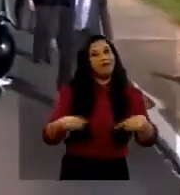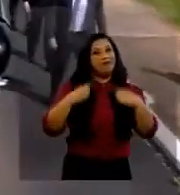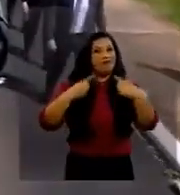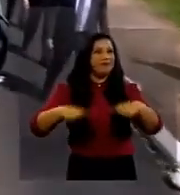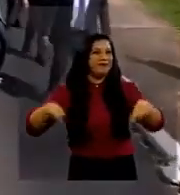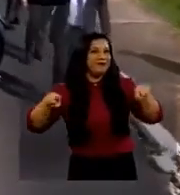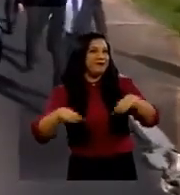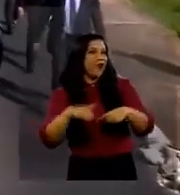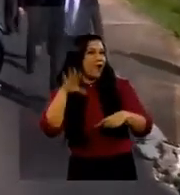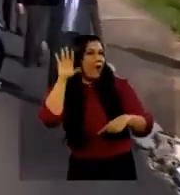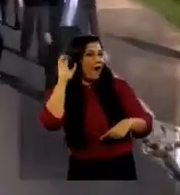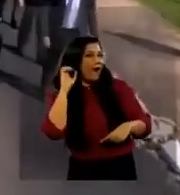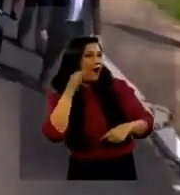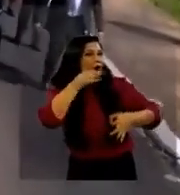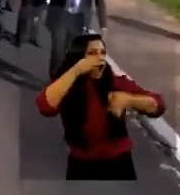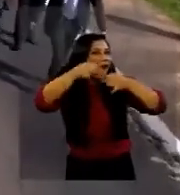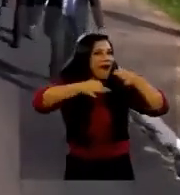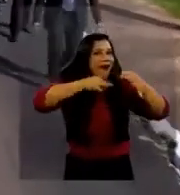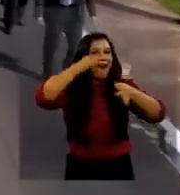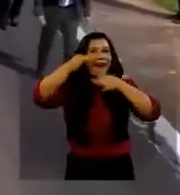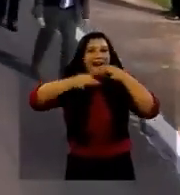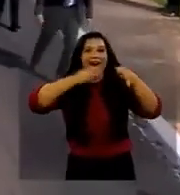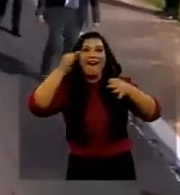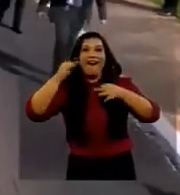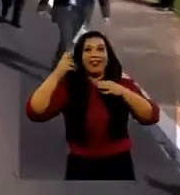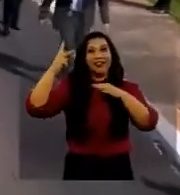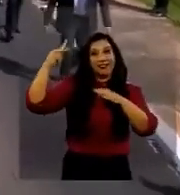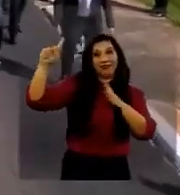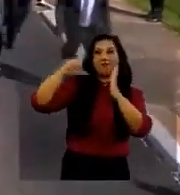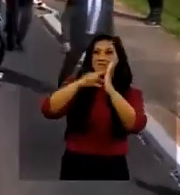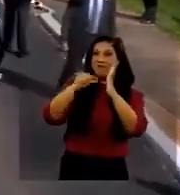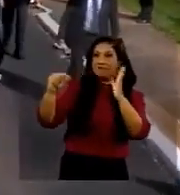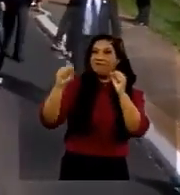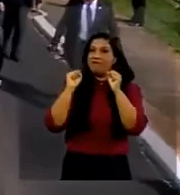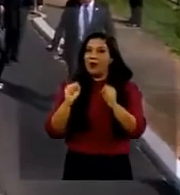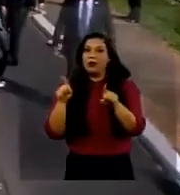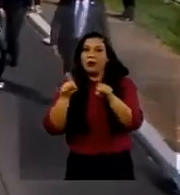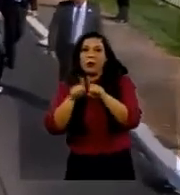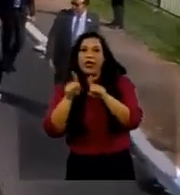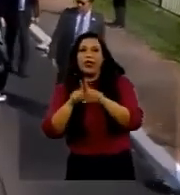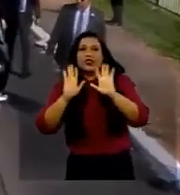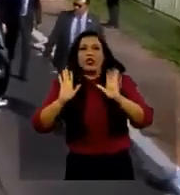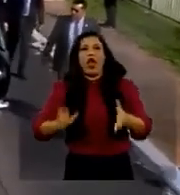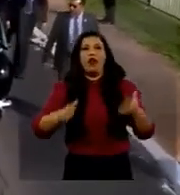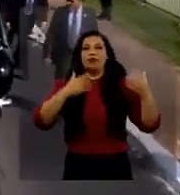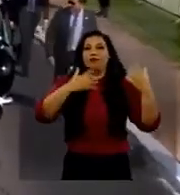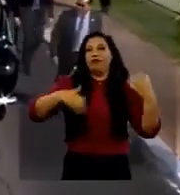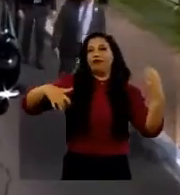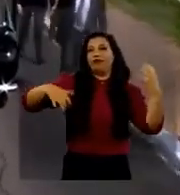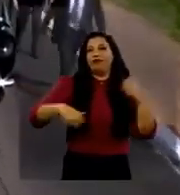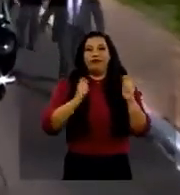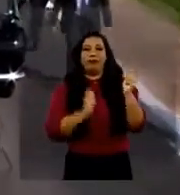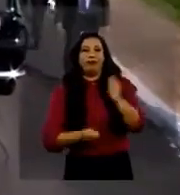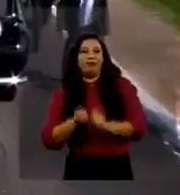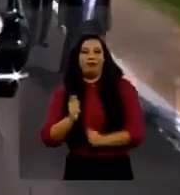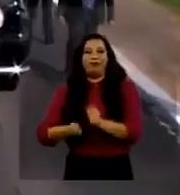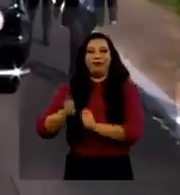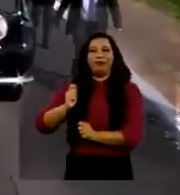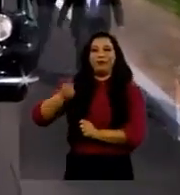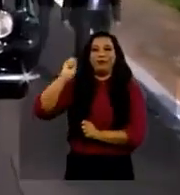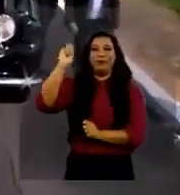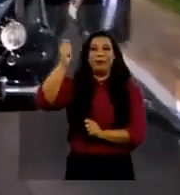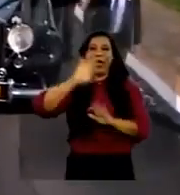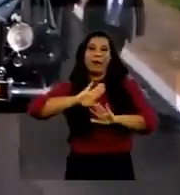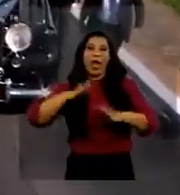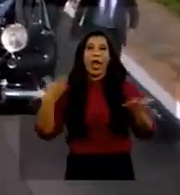né? Provavelmente esse áudio seja lá do Palácio do Planalto, que eles estão ali no térreo tocando para o público, né? Agora eles começam a